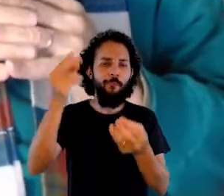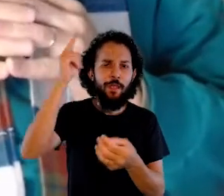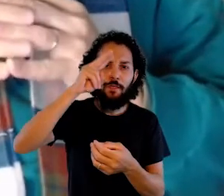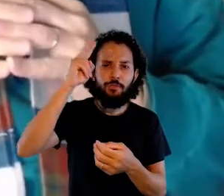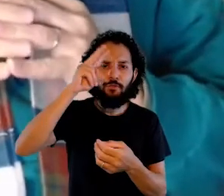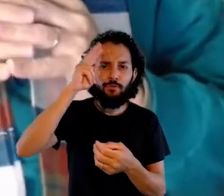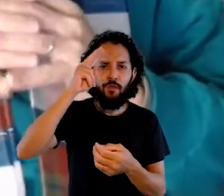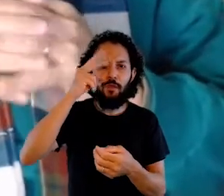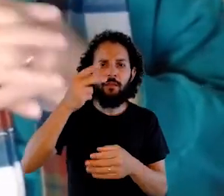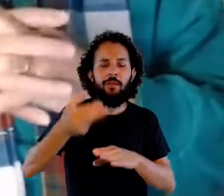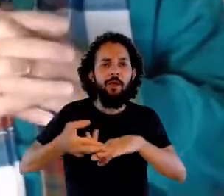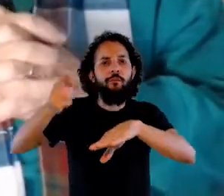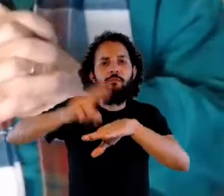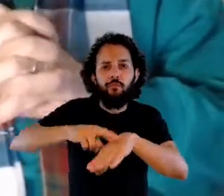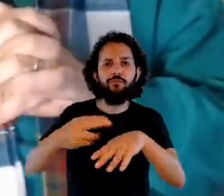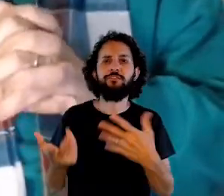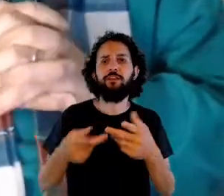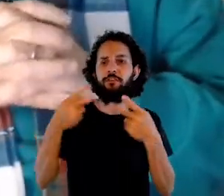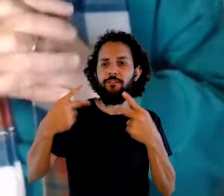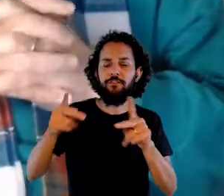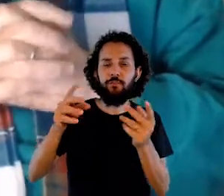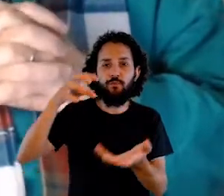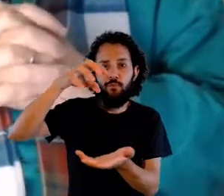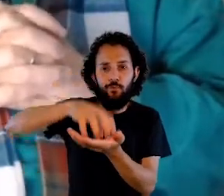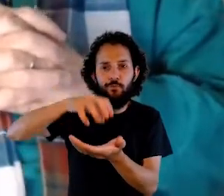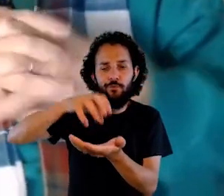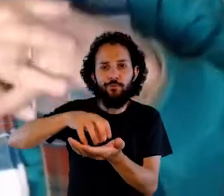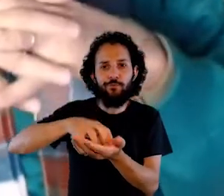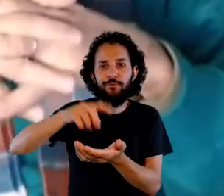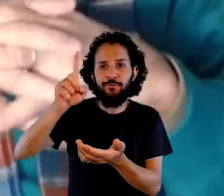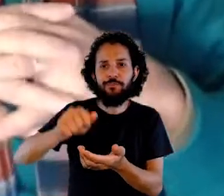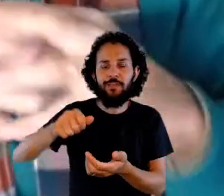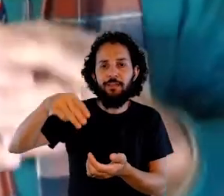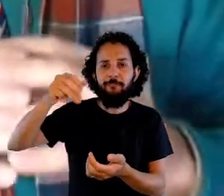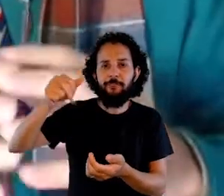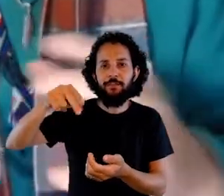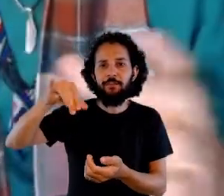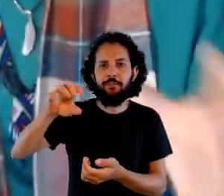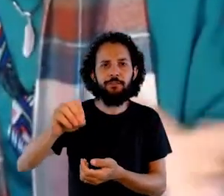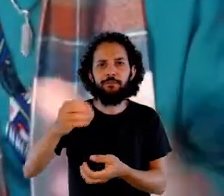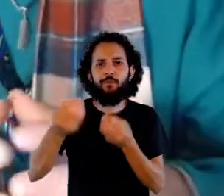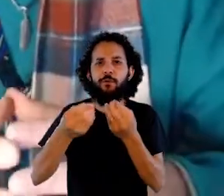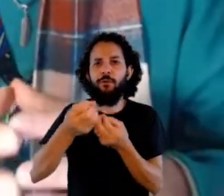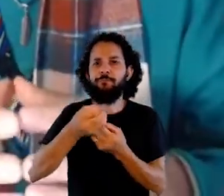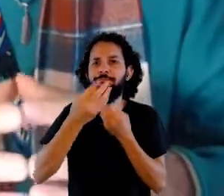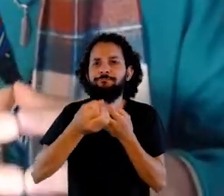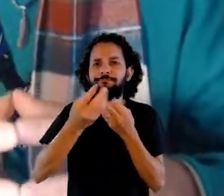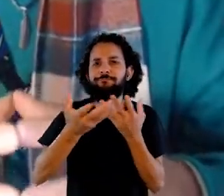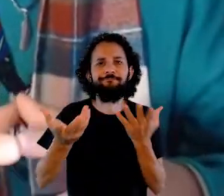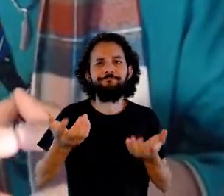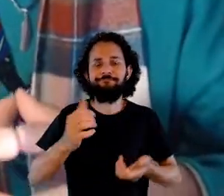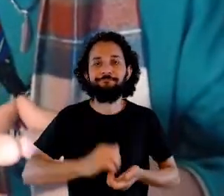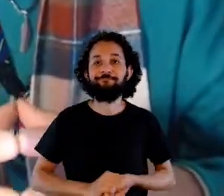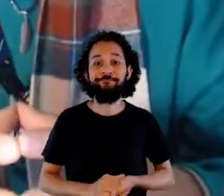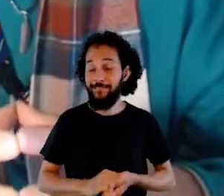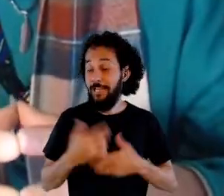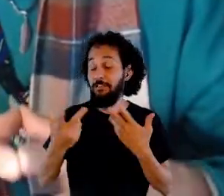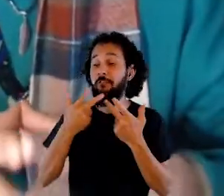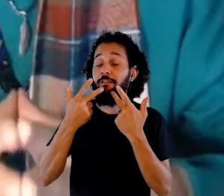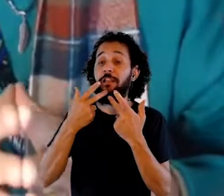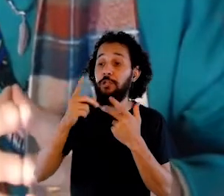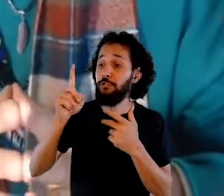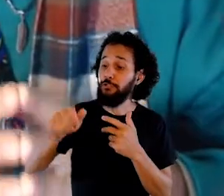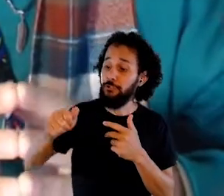histórias dentro do xamanismo, né? Um pouco sobre isso. Então, nós podemos falar que o xamanismo é um conjunto